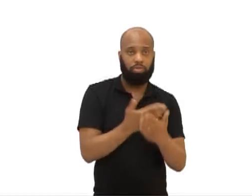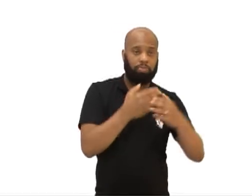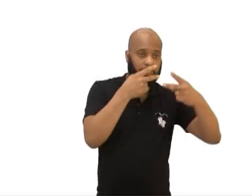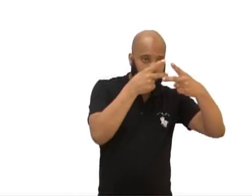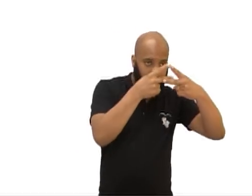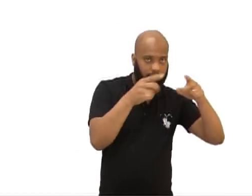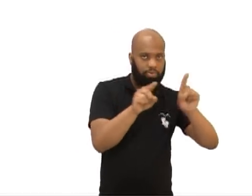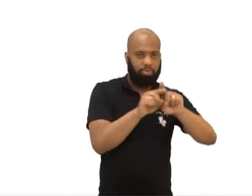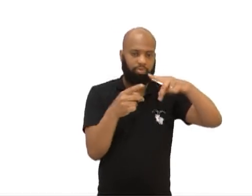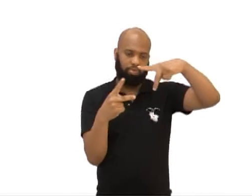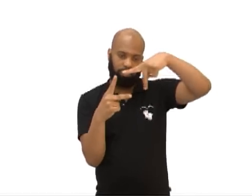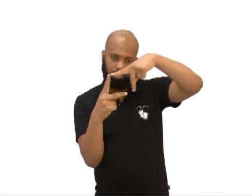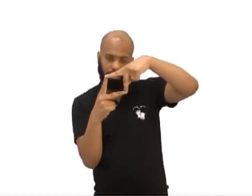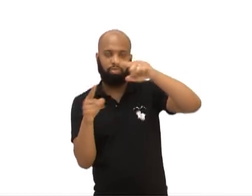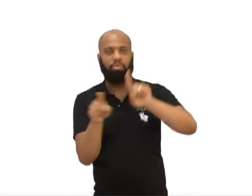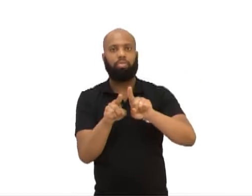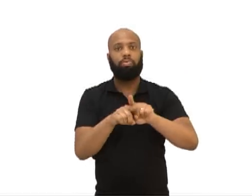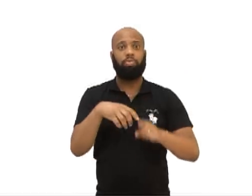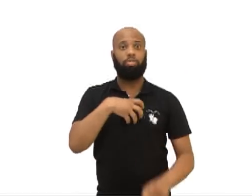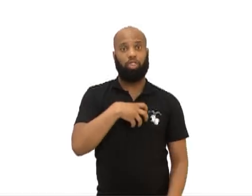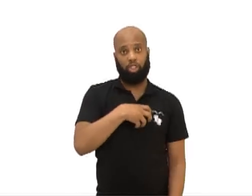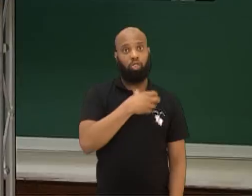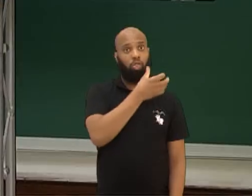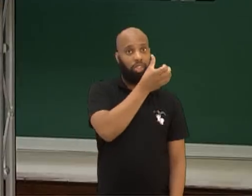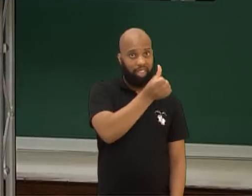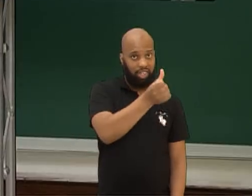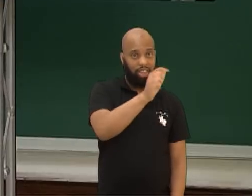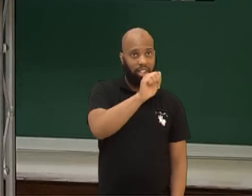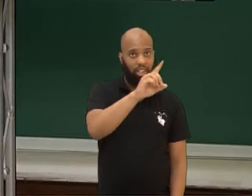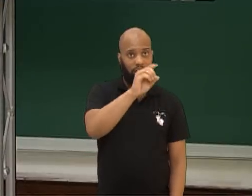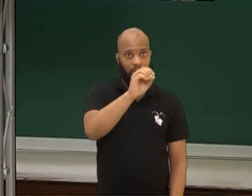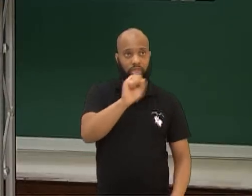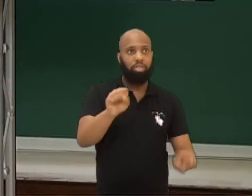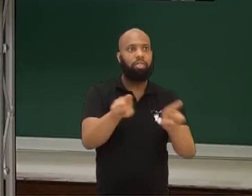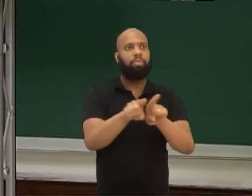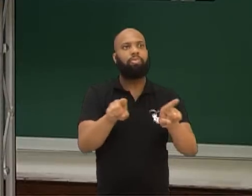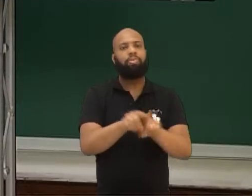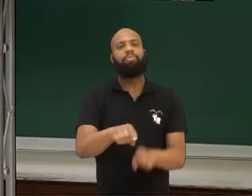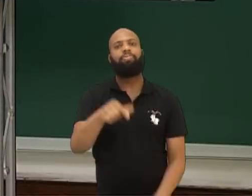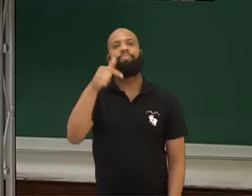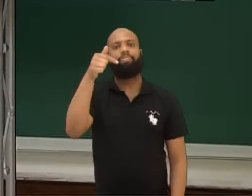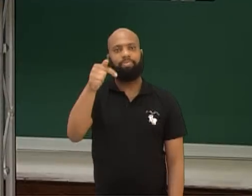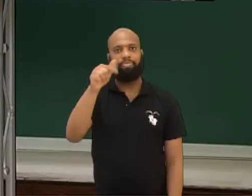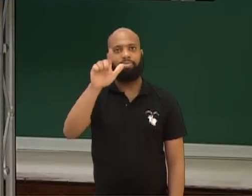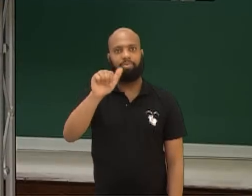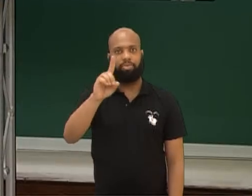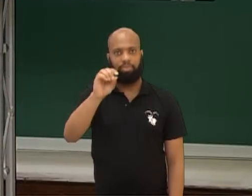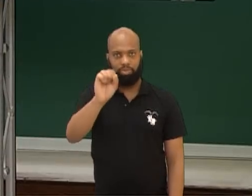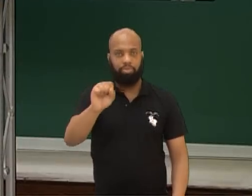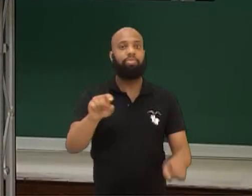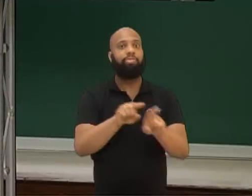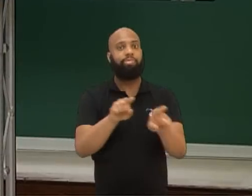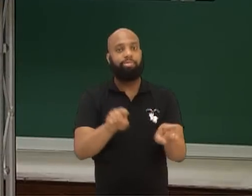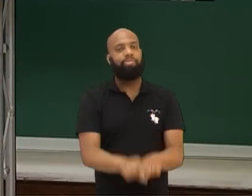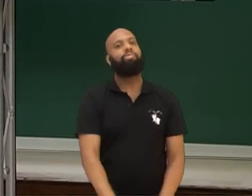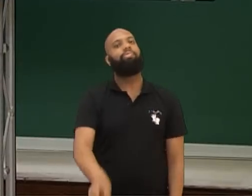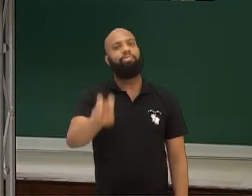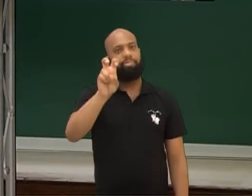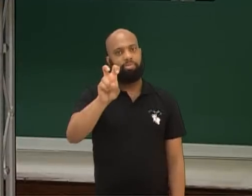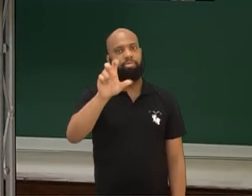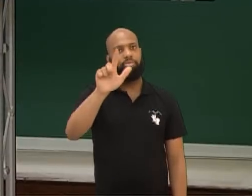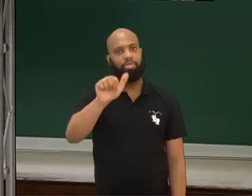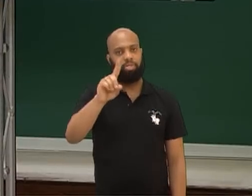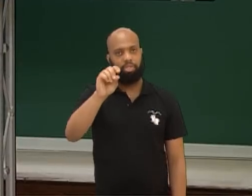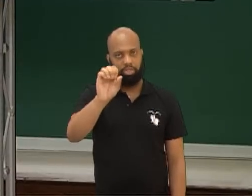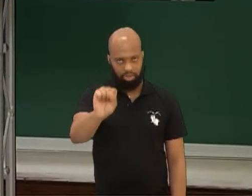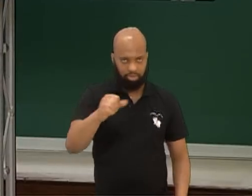o pentágono regular, o hexágono regular e o heptágono regular. Foi a última coisa que nós vimos, né, na